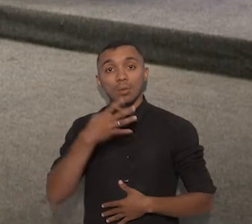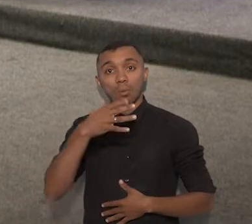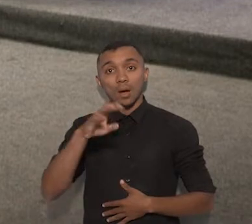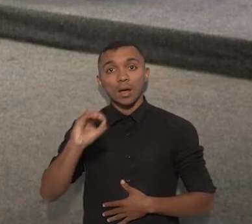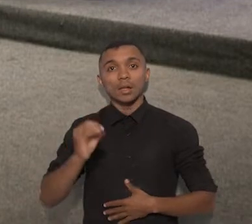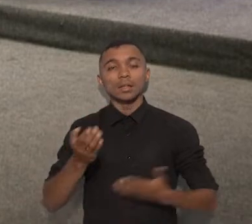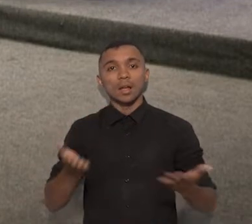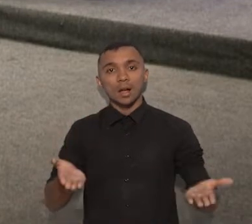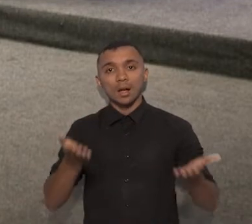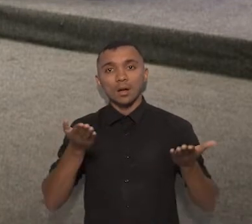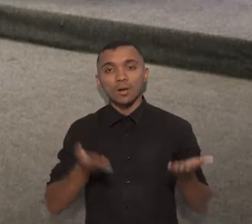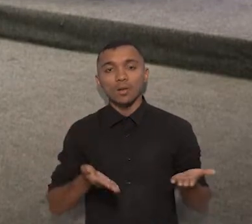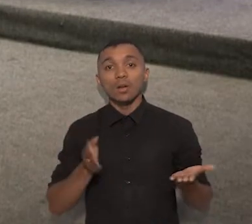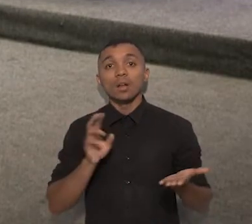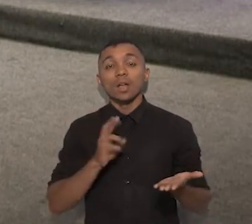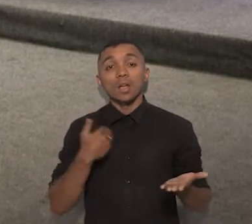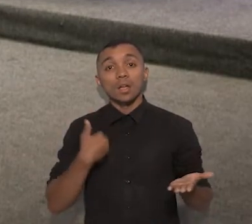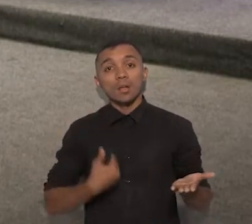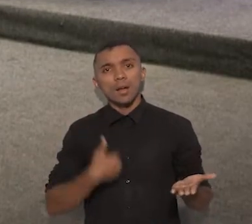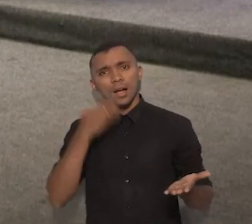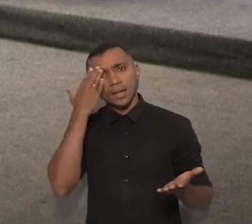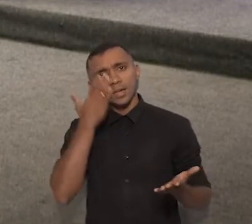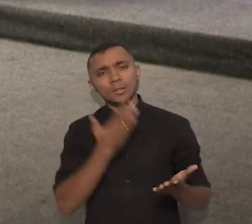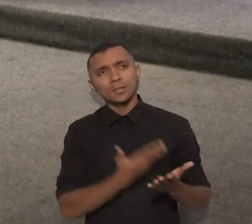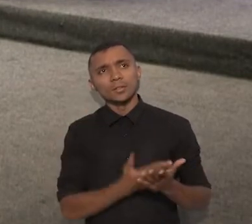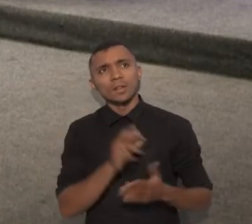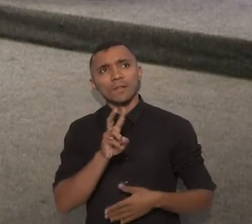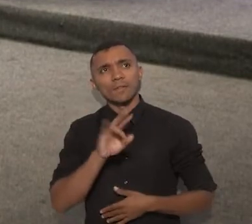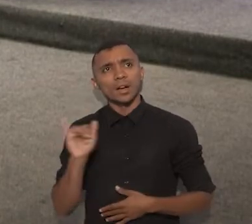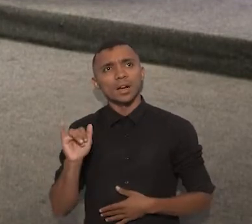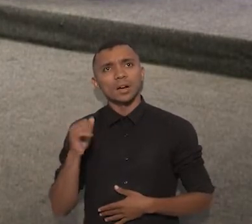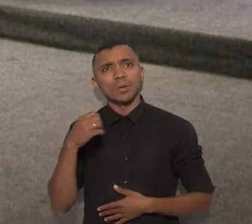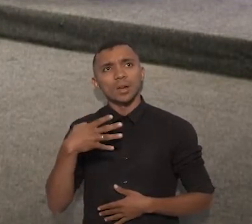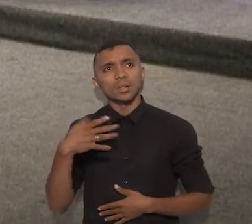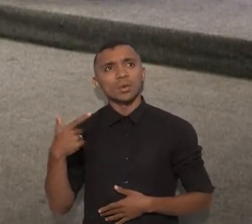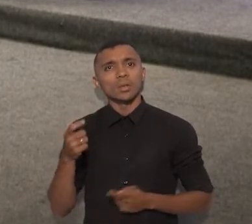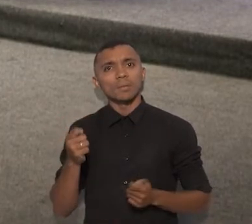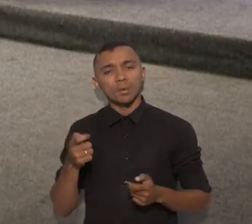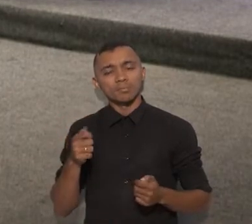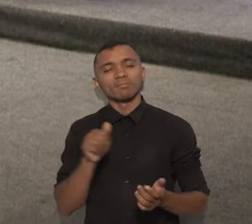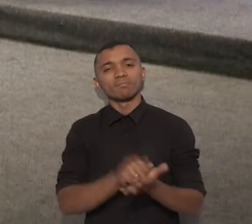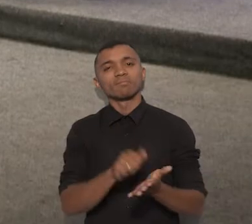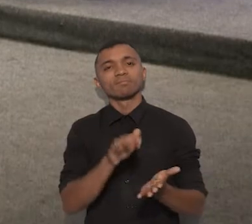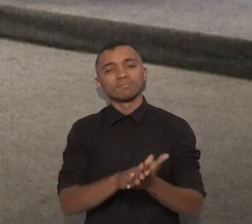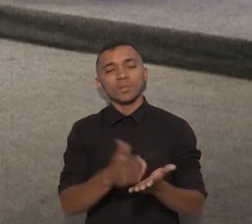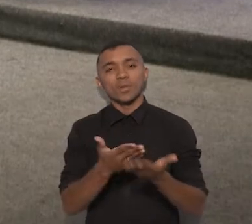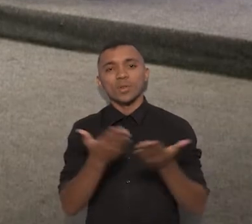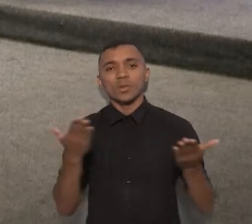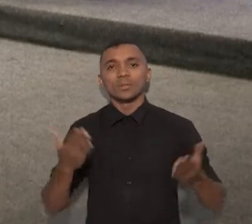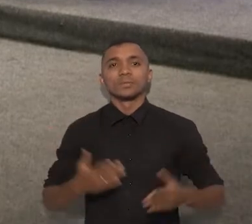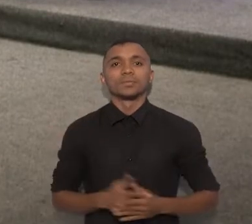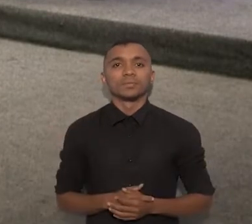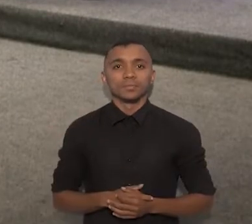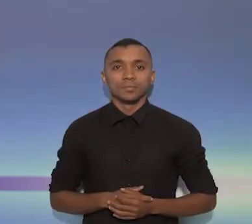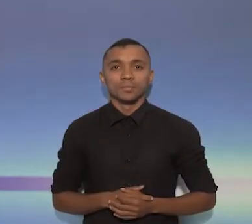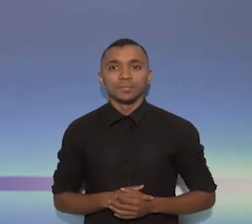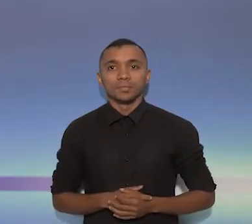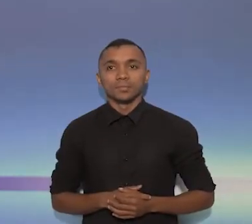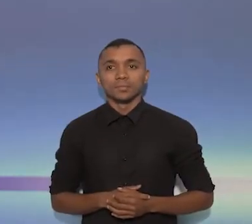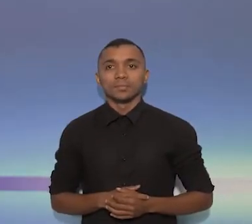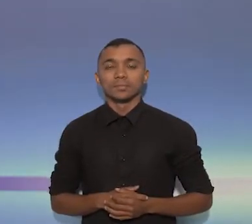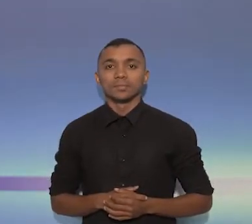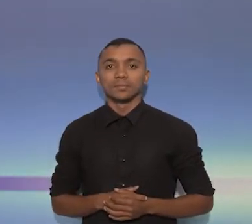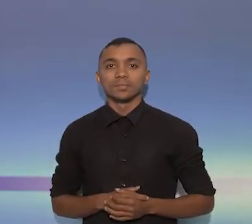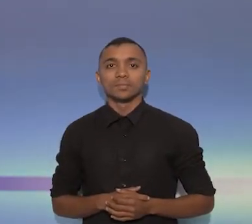salvou com 39. Quero crer que vai se salvar a gente aí com 42 pontos. Pode anotar. Mas é o número que todo mundo trabalha.